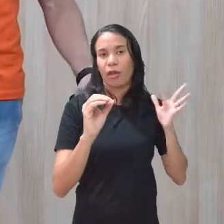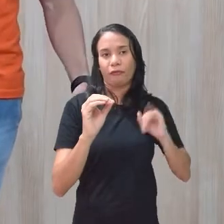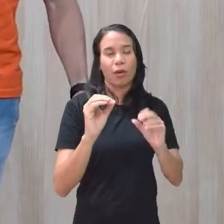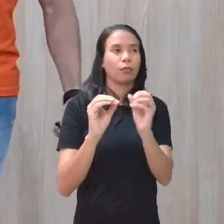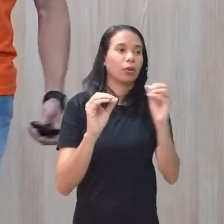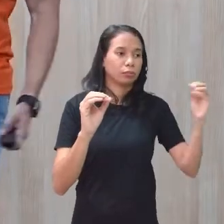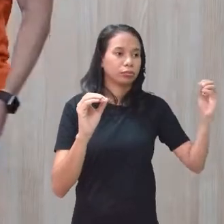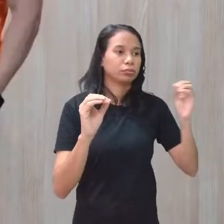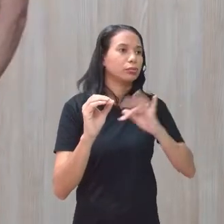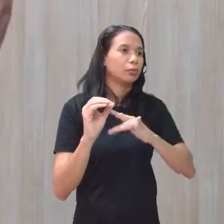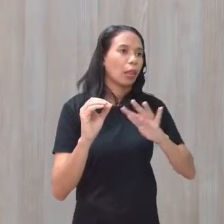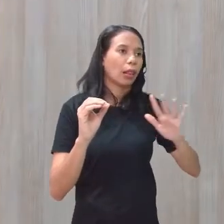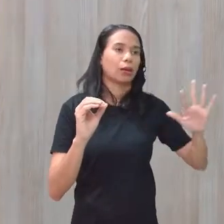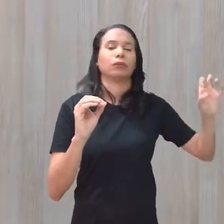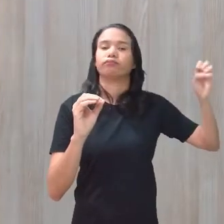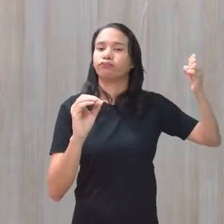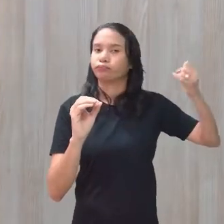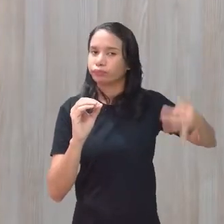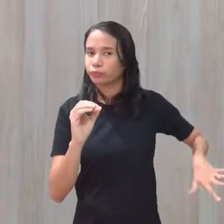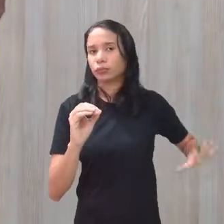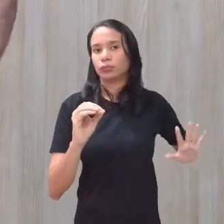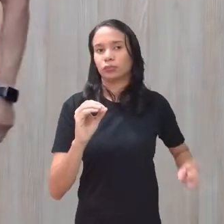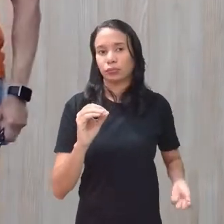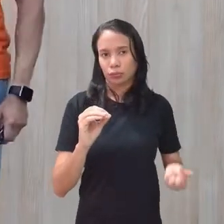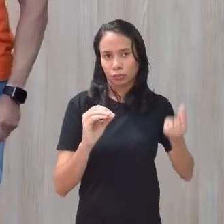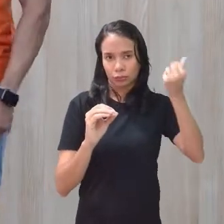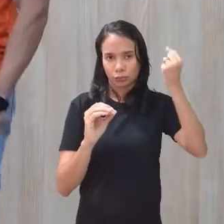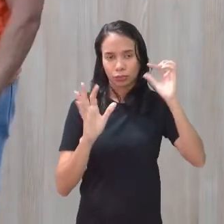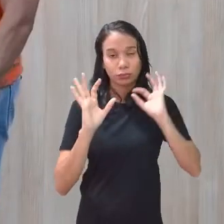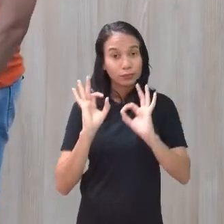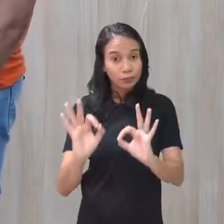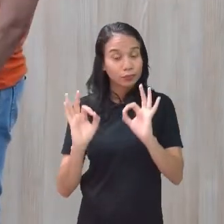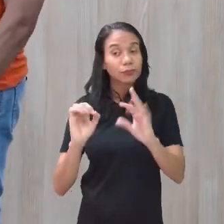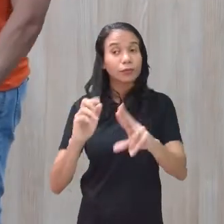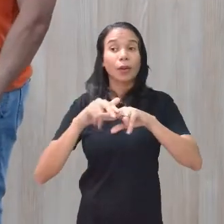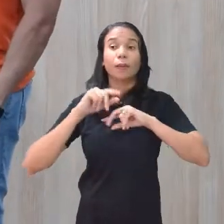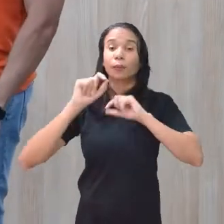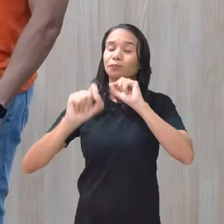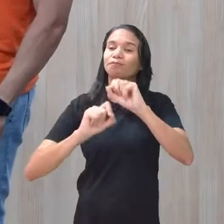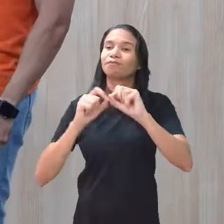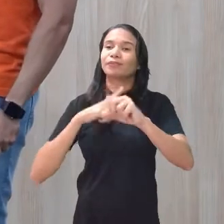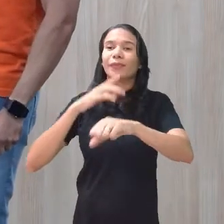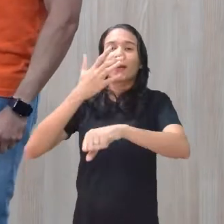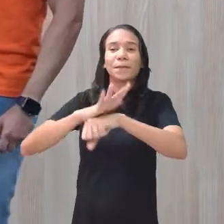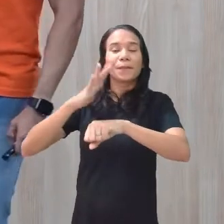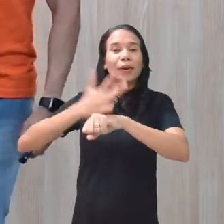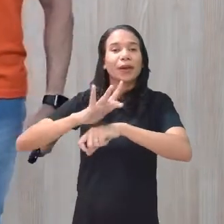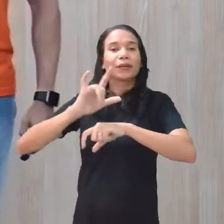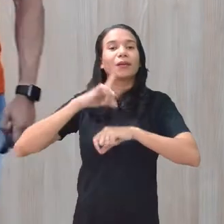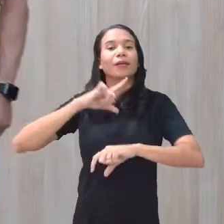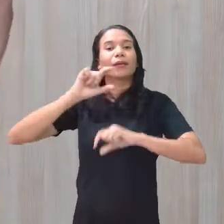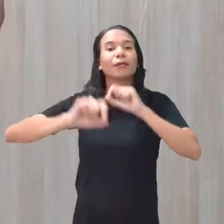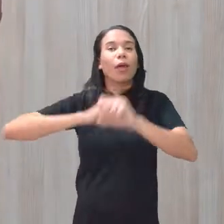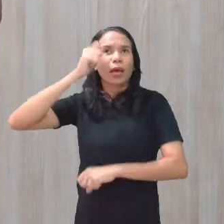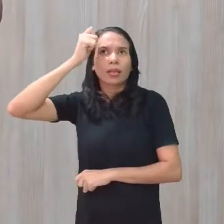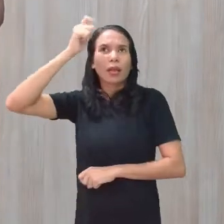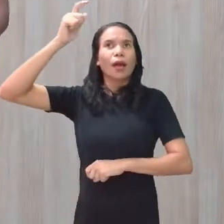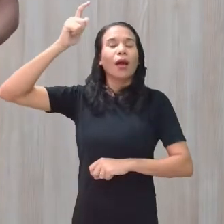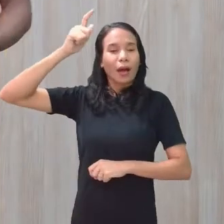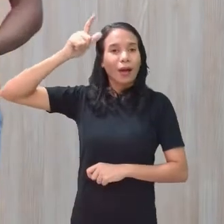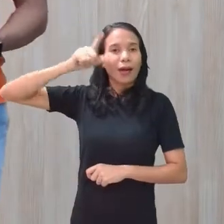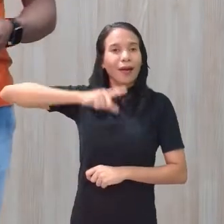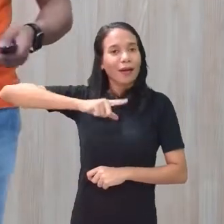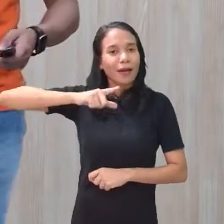fim, certo? Também é um conjunto que infinito, certo? Então, na prática, a gente tem algumas ideias aí